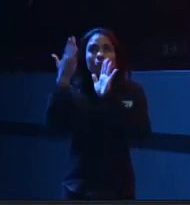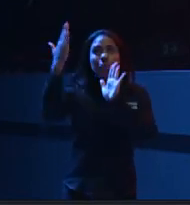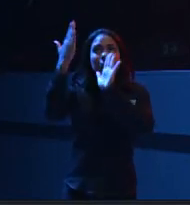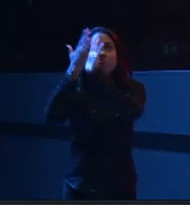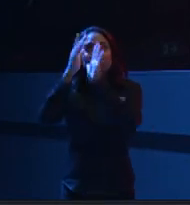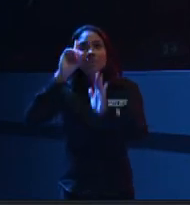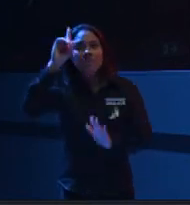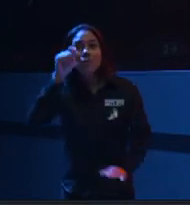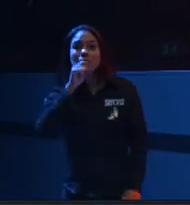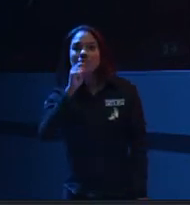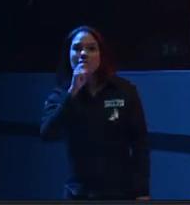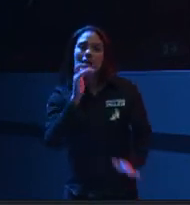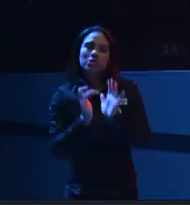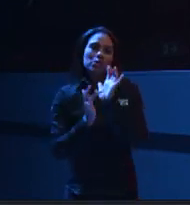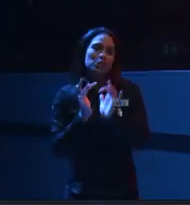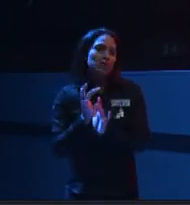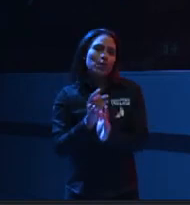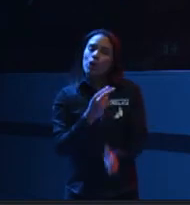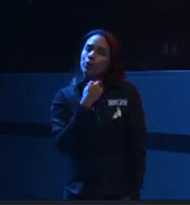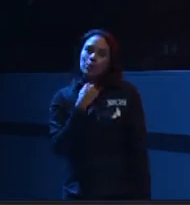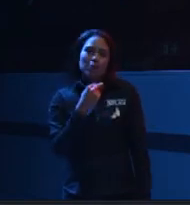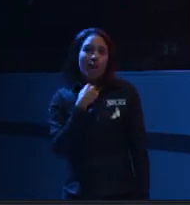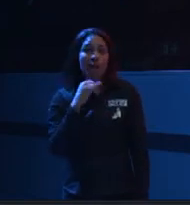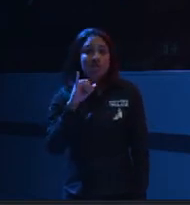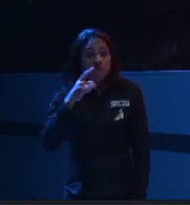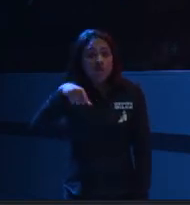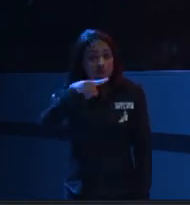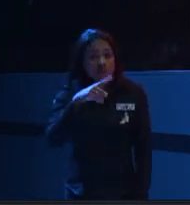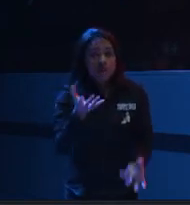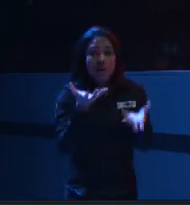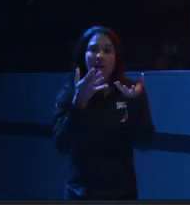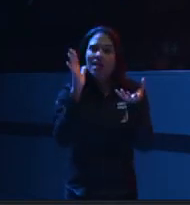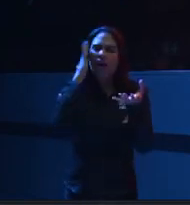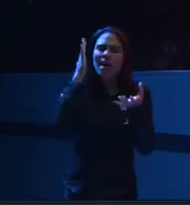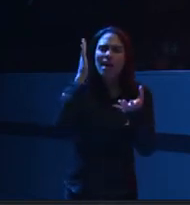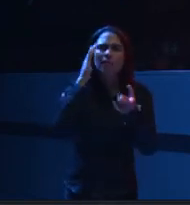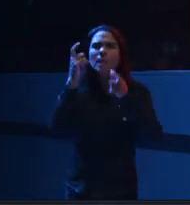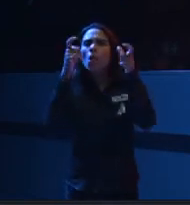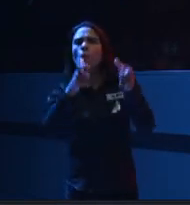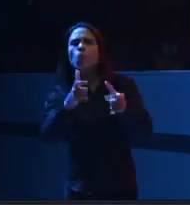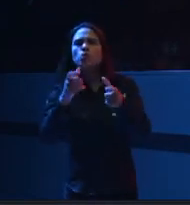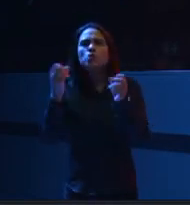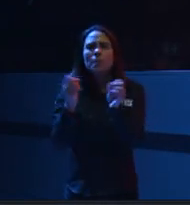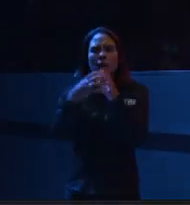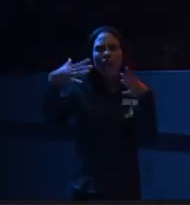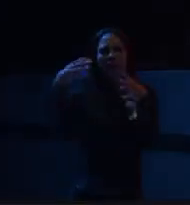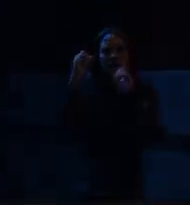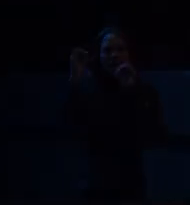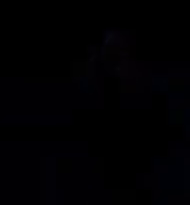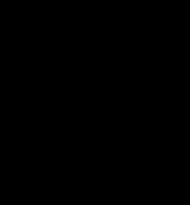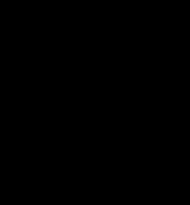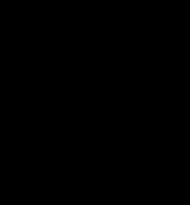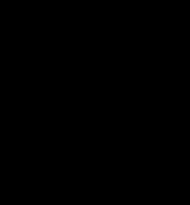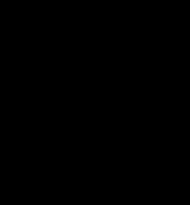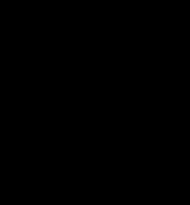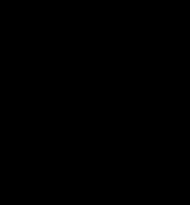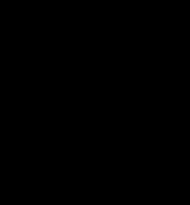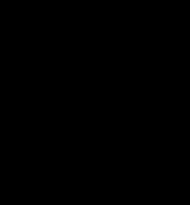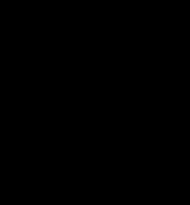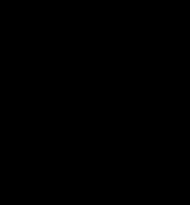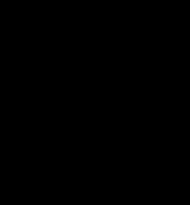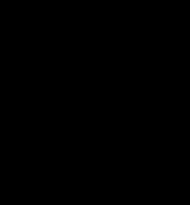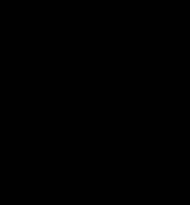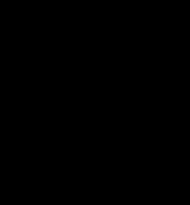se você quer saber onde que tá o teu Milagre onde que tá a tua bênção primeiro sem receber a pensão maior Jesus no seu coração e